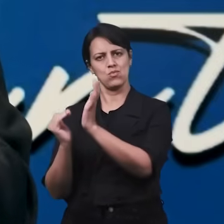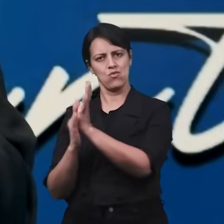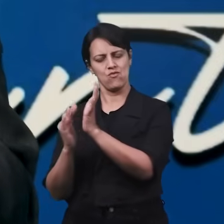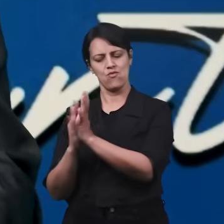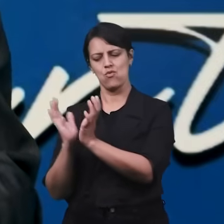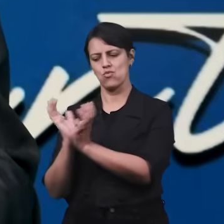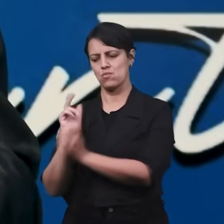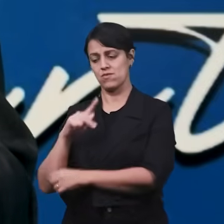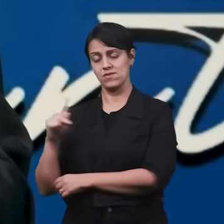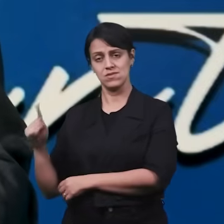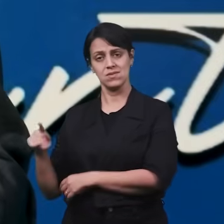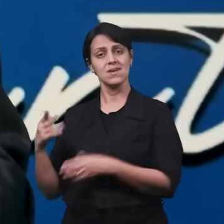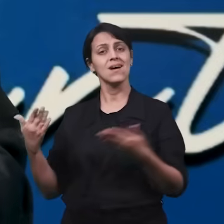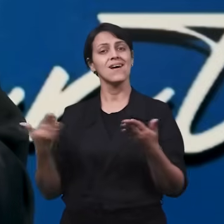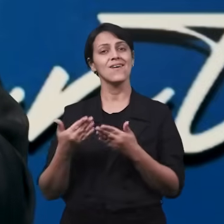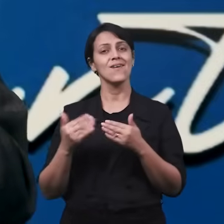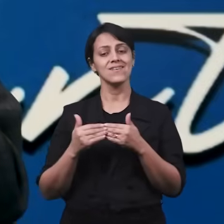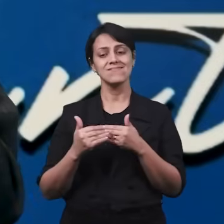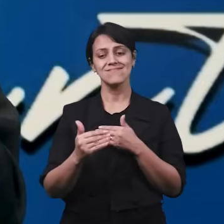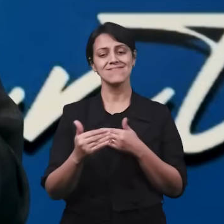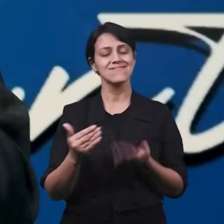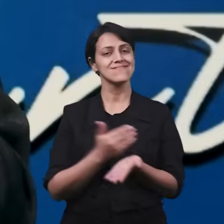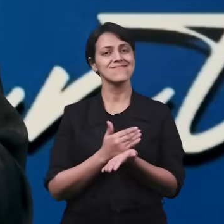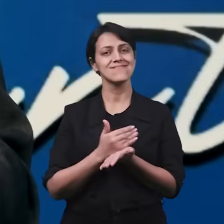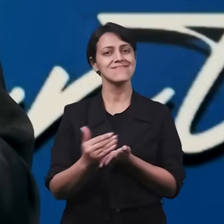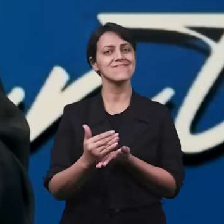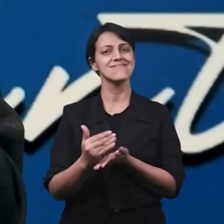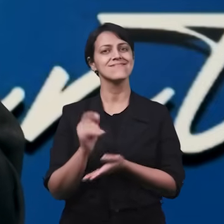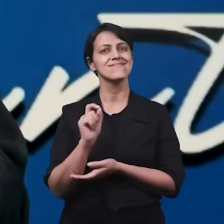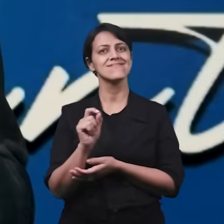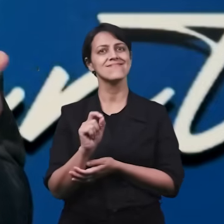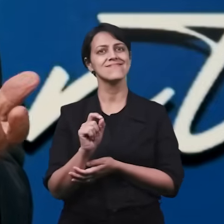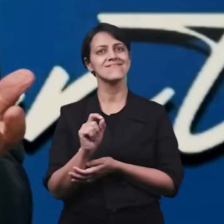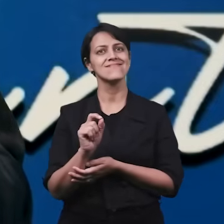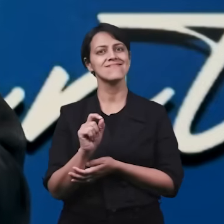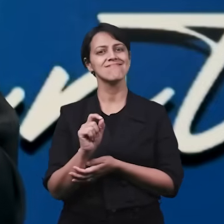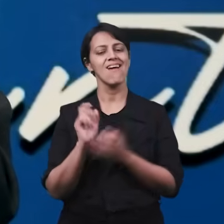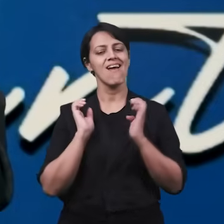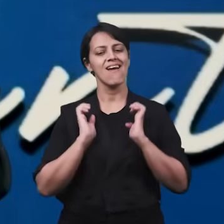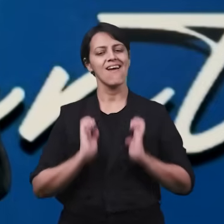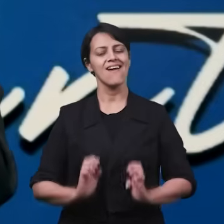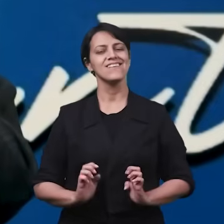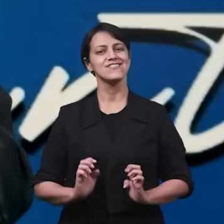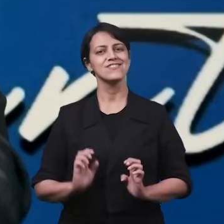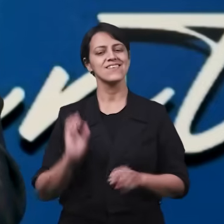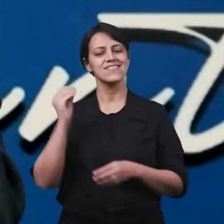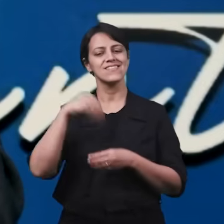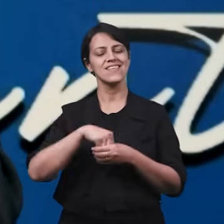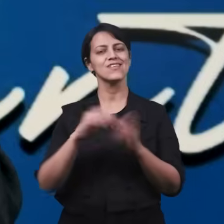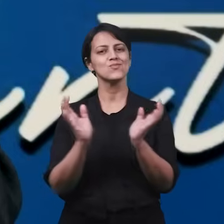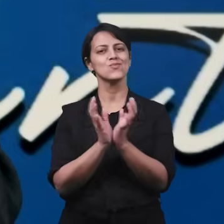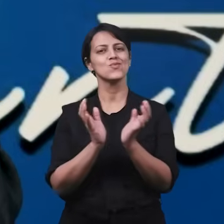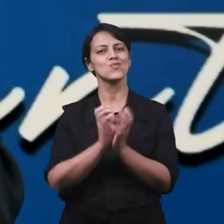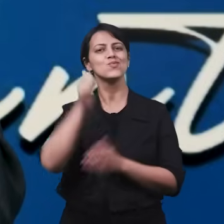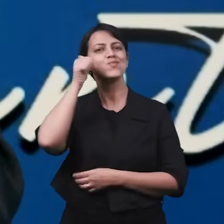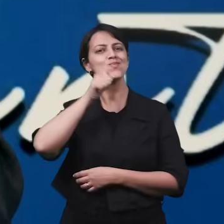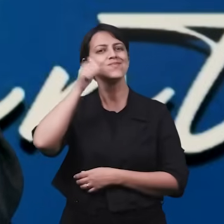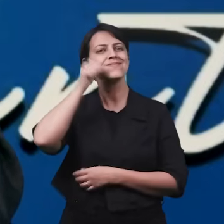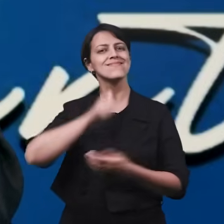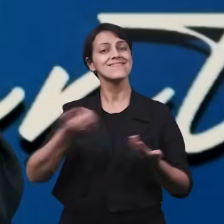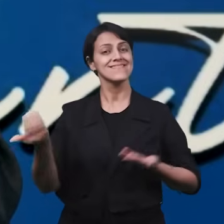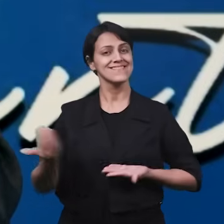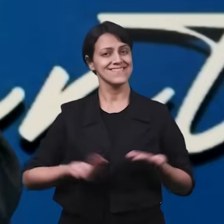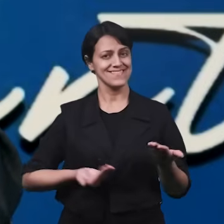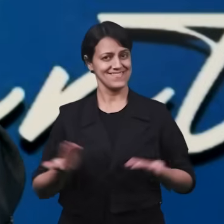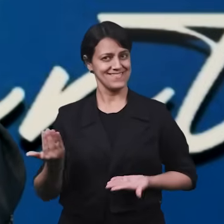classe. E agora nós estamos iniciando, então, um novo momento para falar sobre um tipo de ética muito importante que é na vida das senhoras. E nós